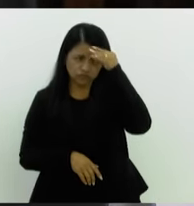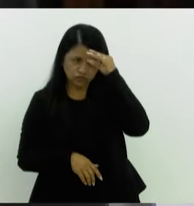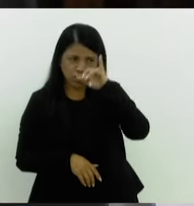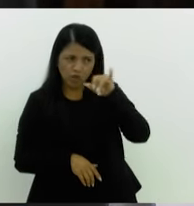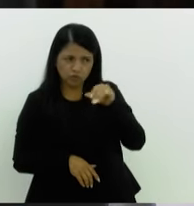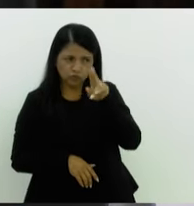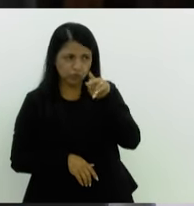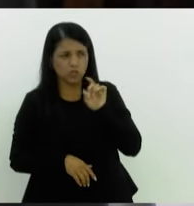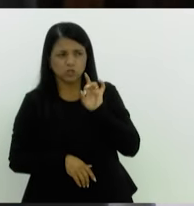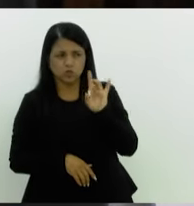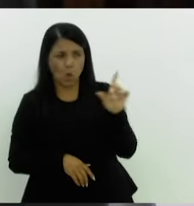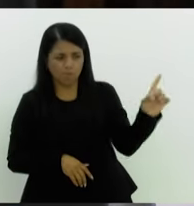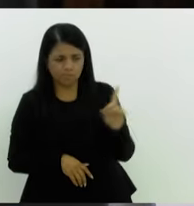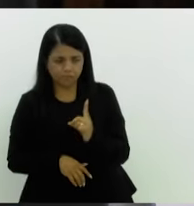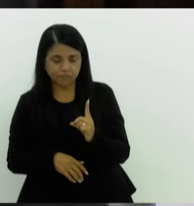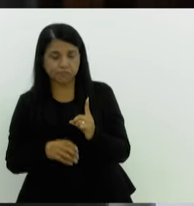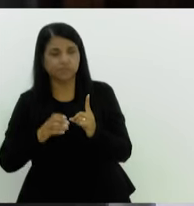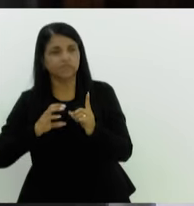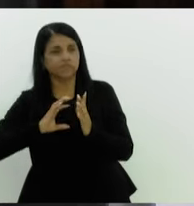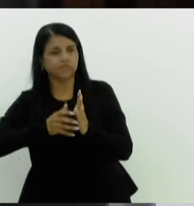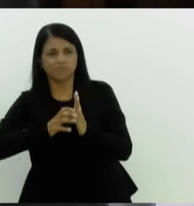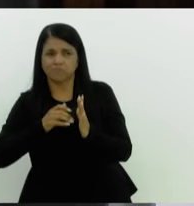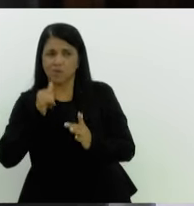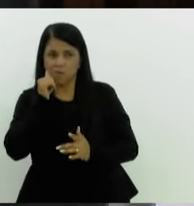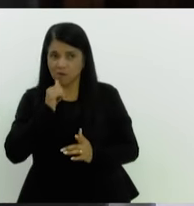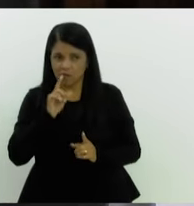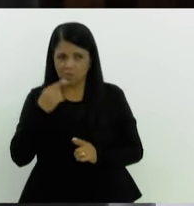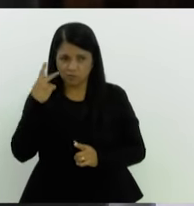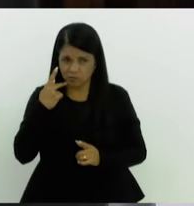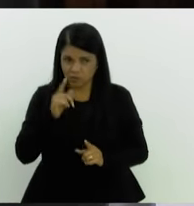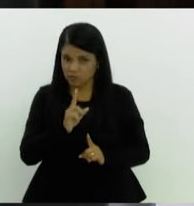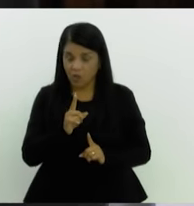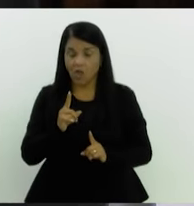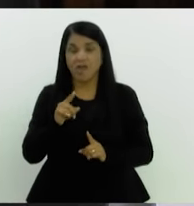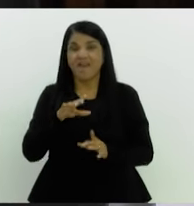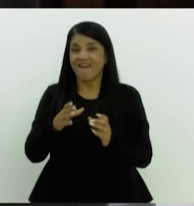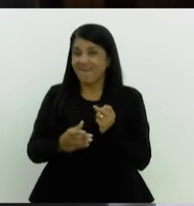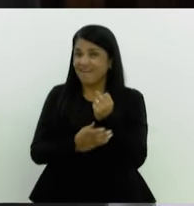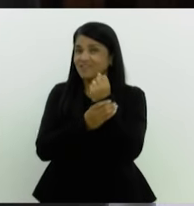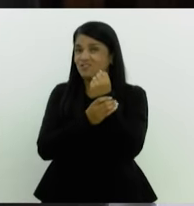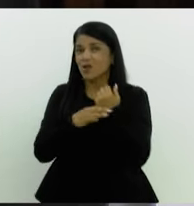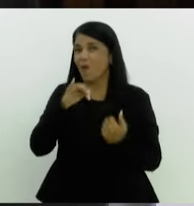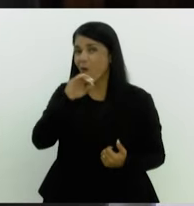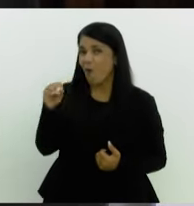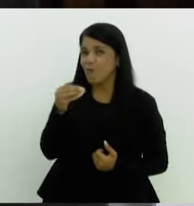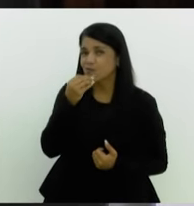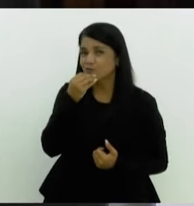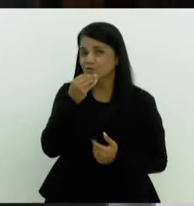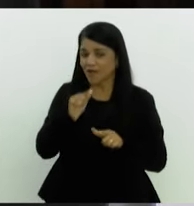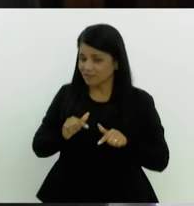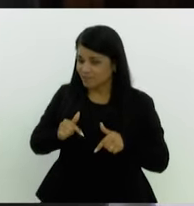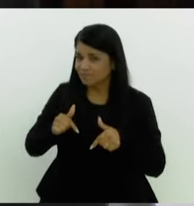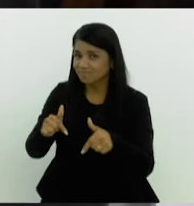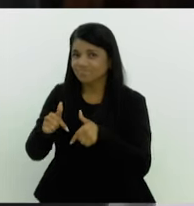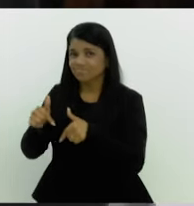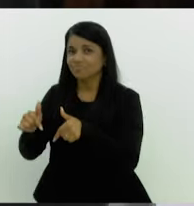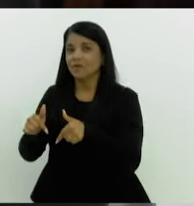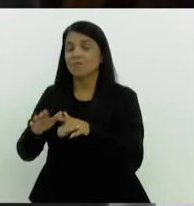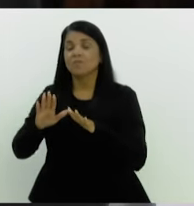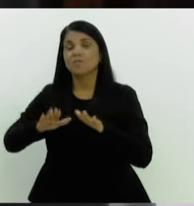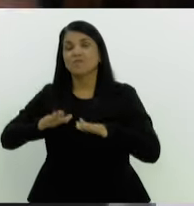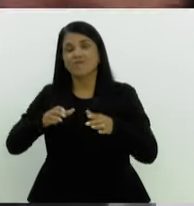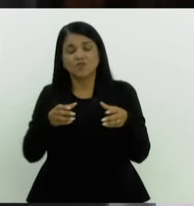trazer mulher pra política Mas acima de tudo é garantir que elas T op idade do exercício porque ficam lá